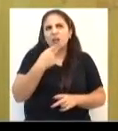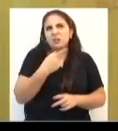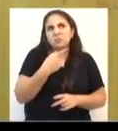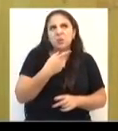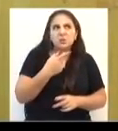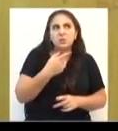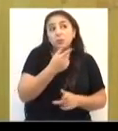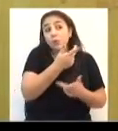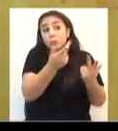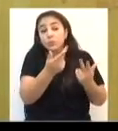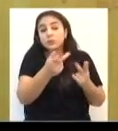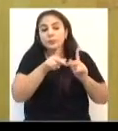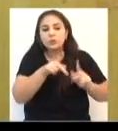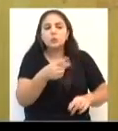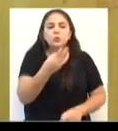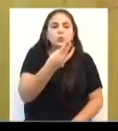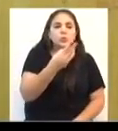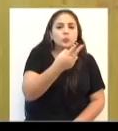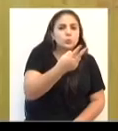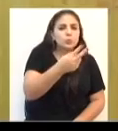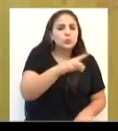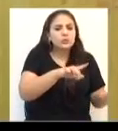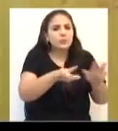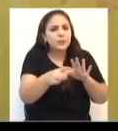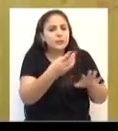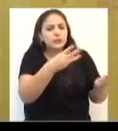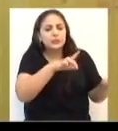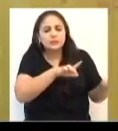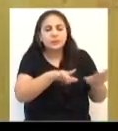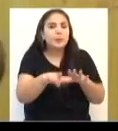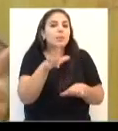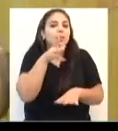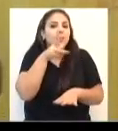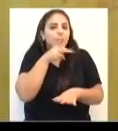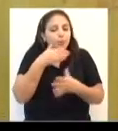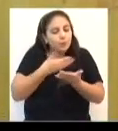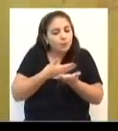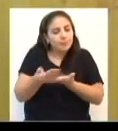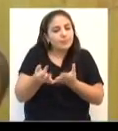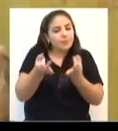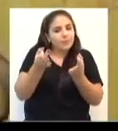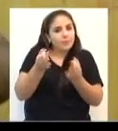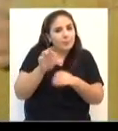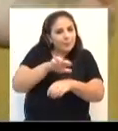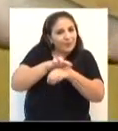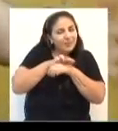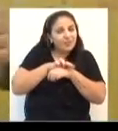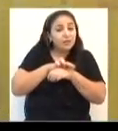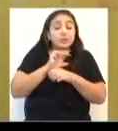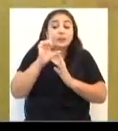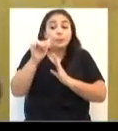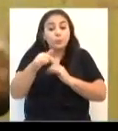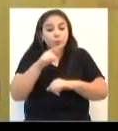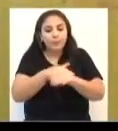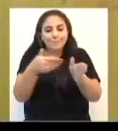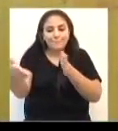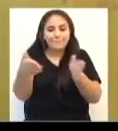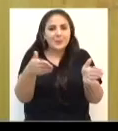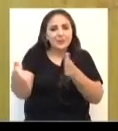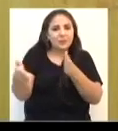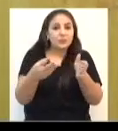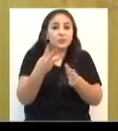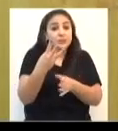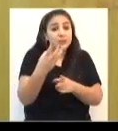3 semanas ela demoraria para começar o efeito e depois ela pode durar 3 meses até 1 ano, dependendo de